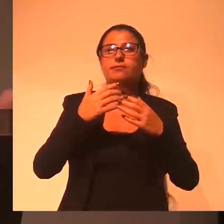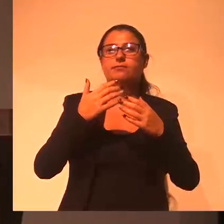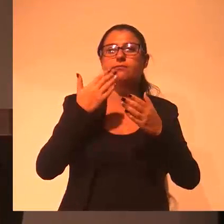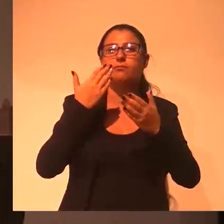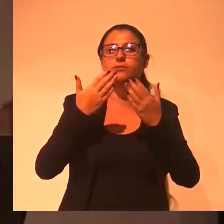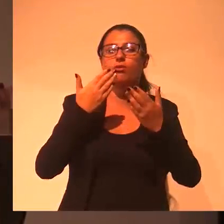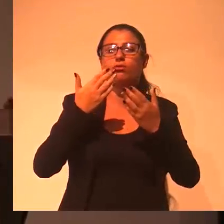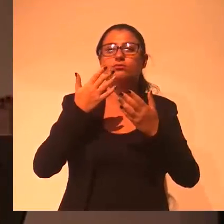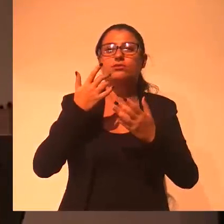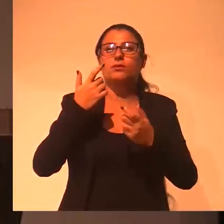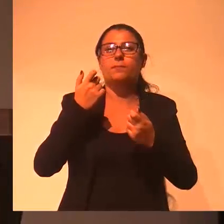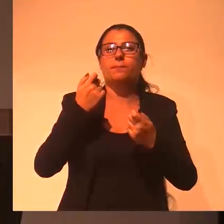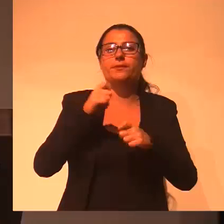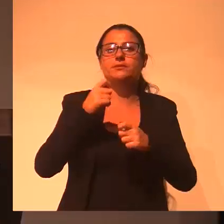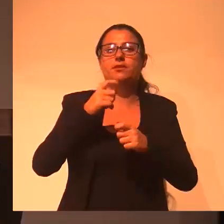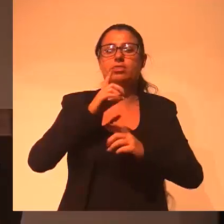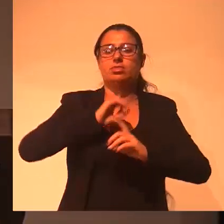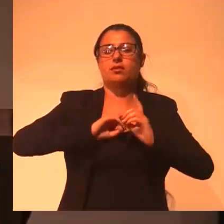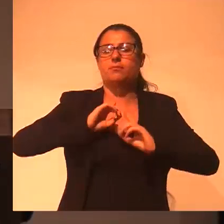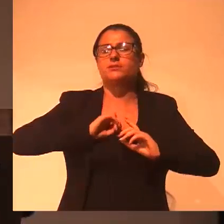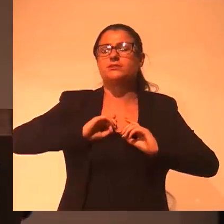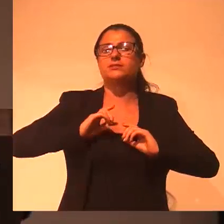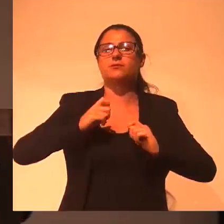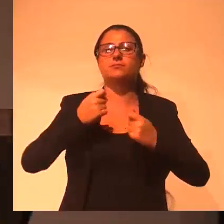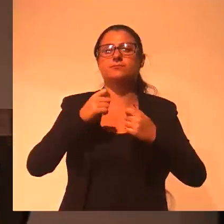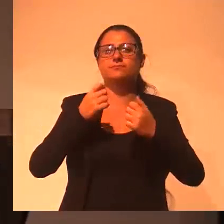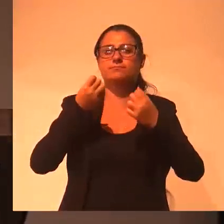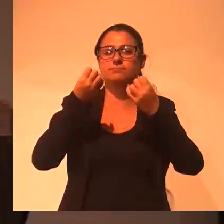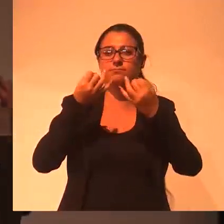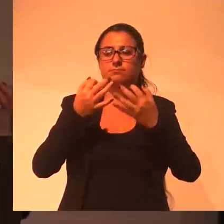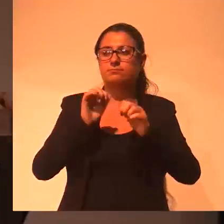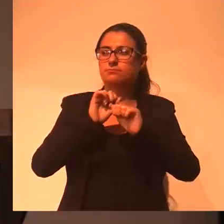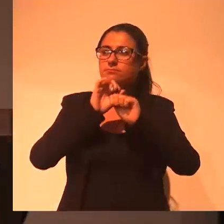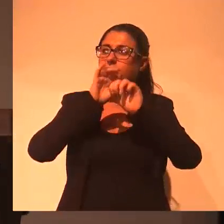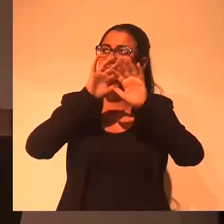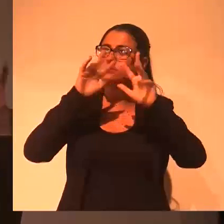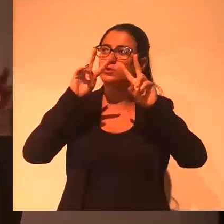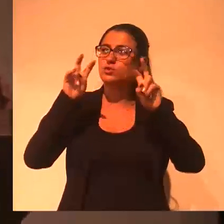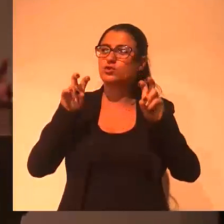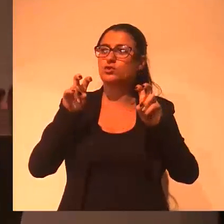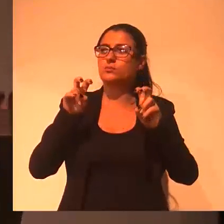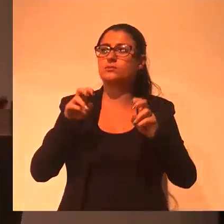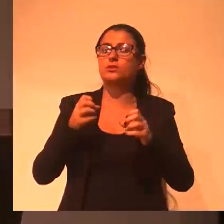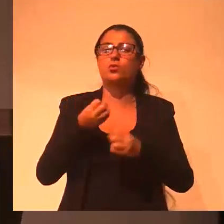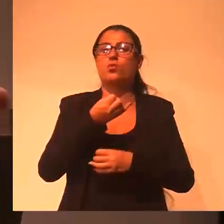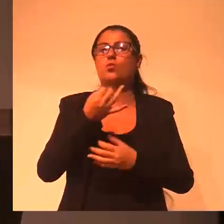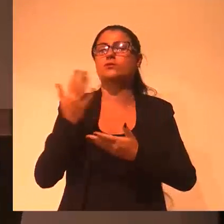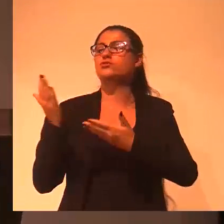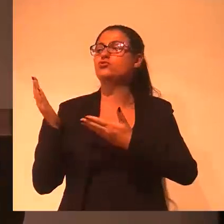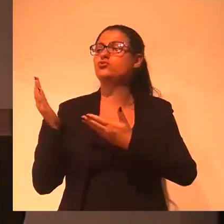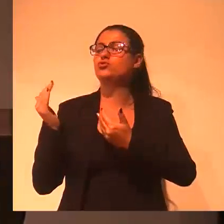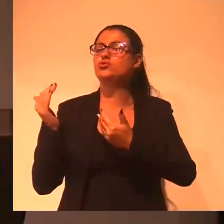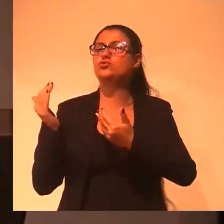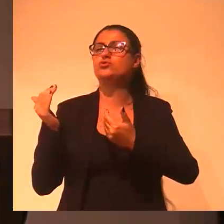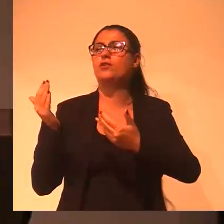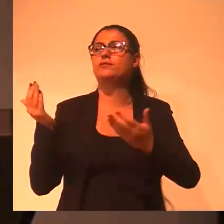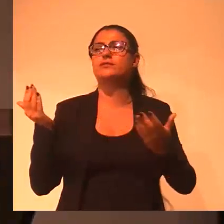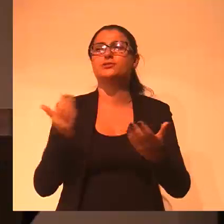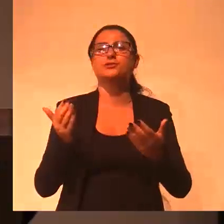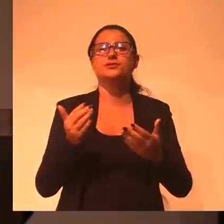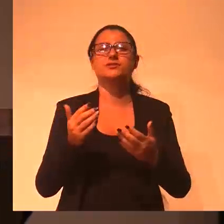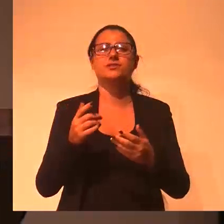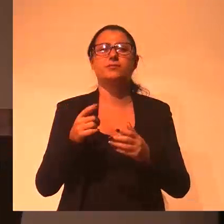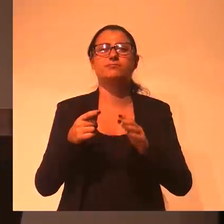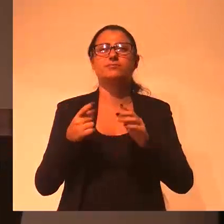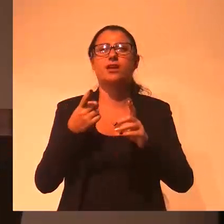verificar o histórico pessoal, qual que é a ideação suicida, quantos jovens hoje têm deixado brincadeiras, não é?